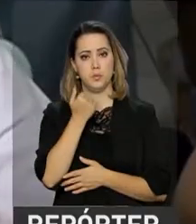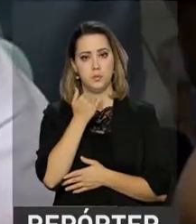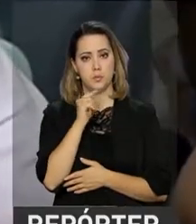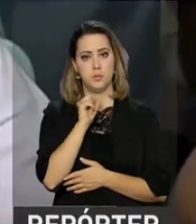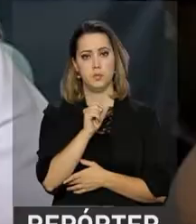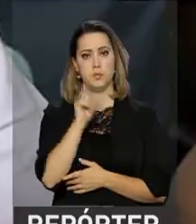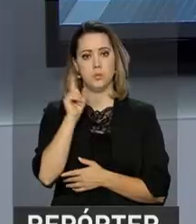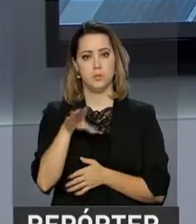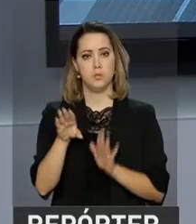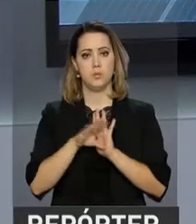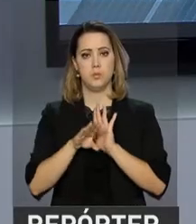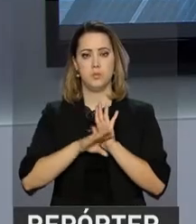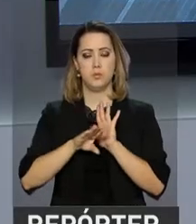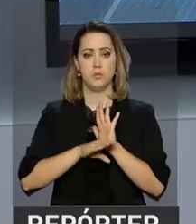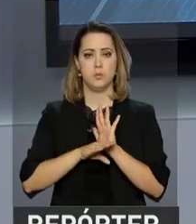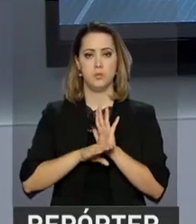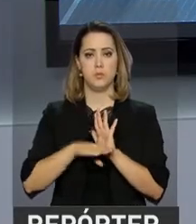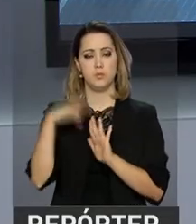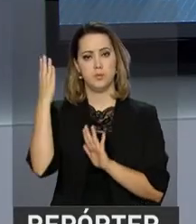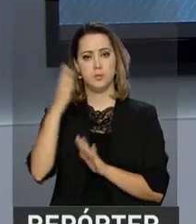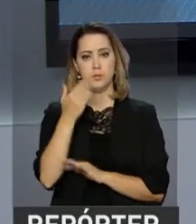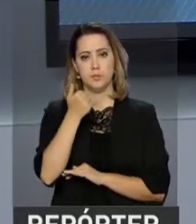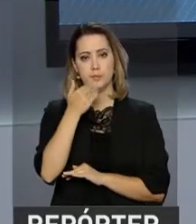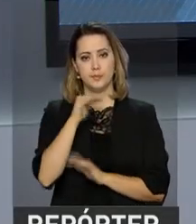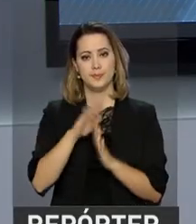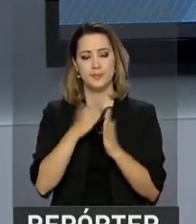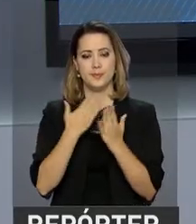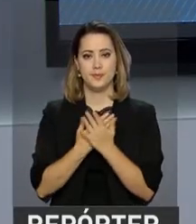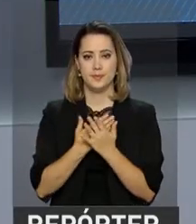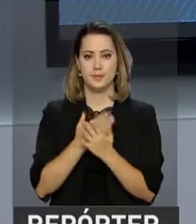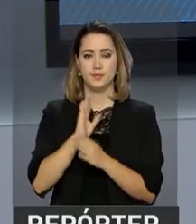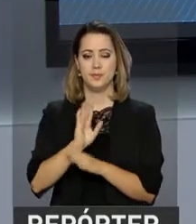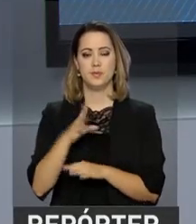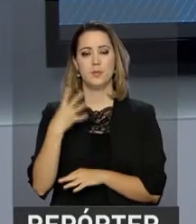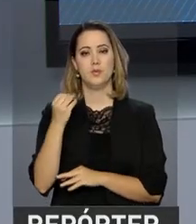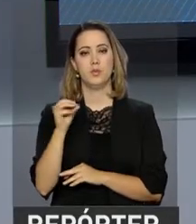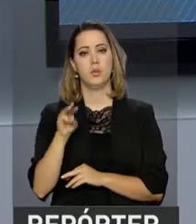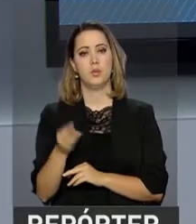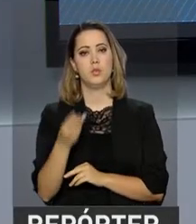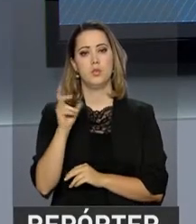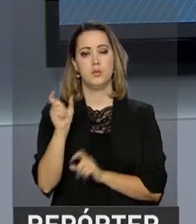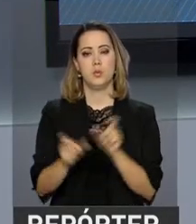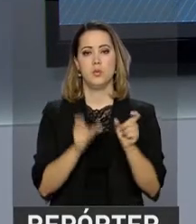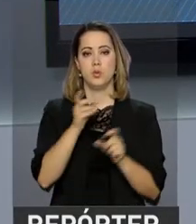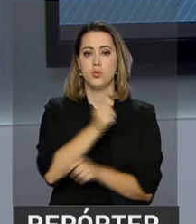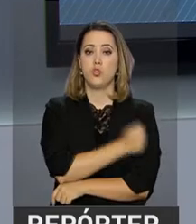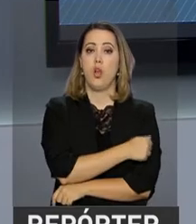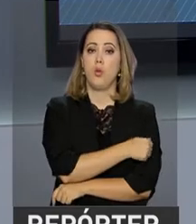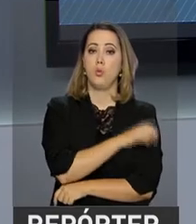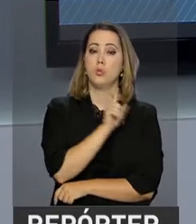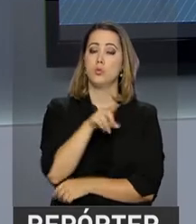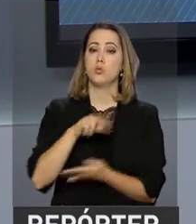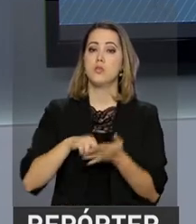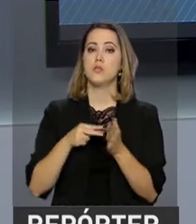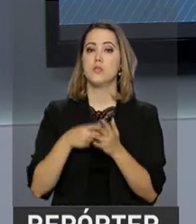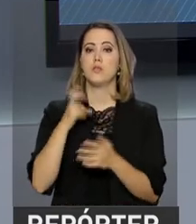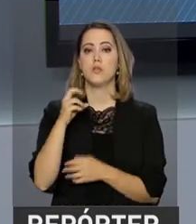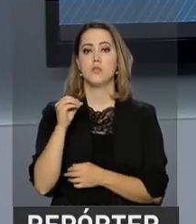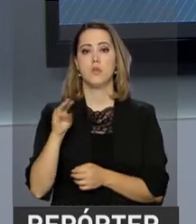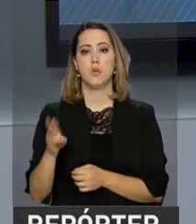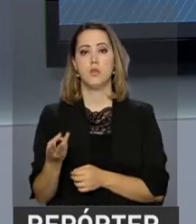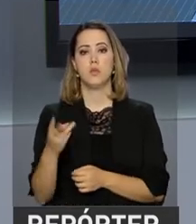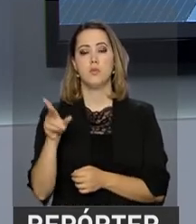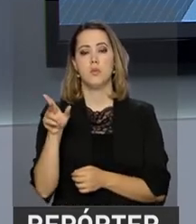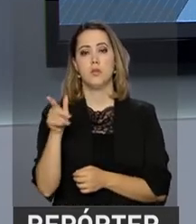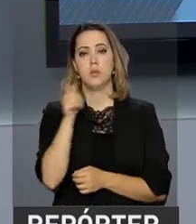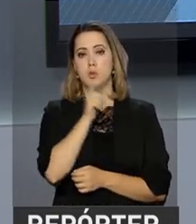compra dos alimentos o programa nacional de alimentação escolar atende 40 milhões de estudantes o que representa 50 milhões